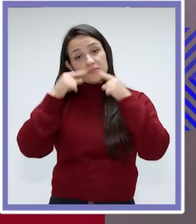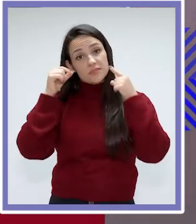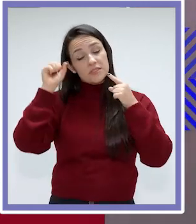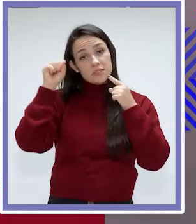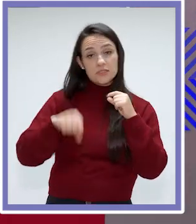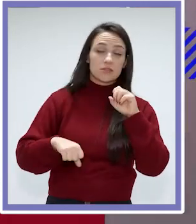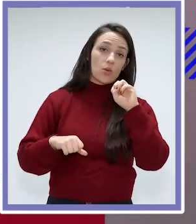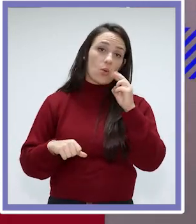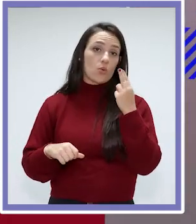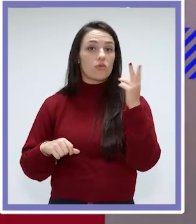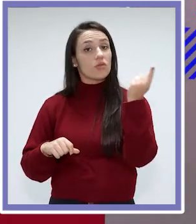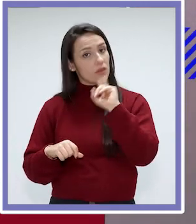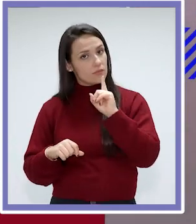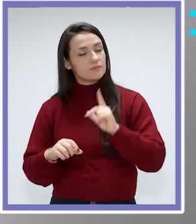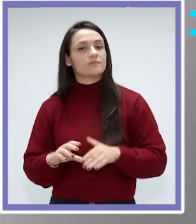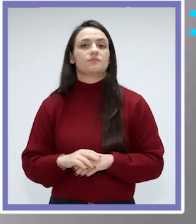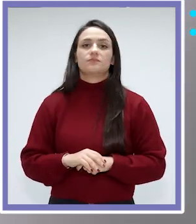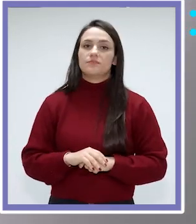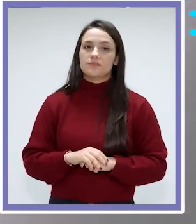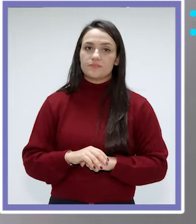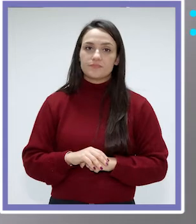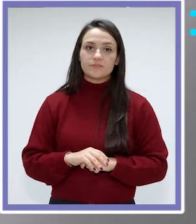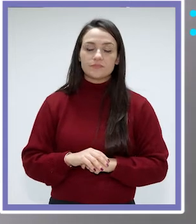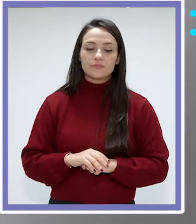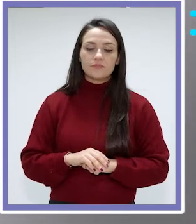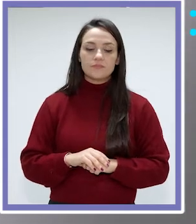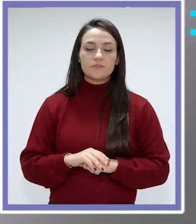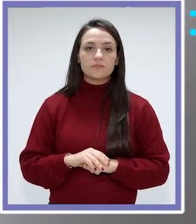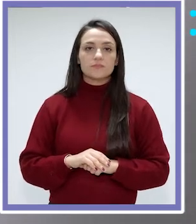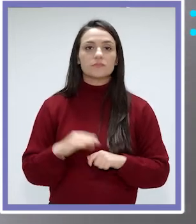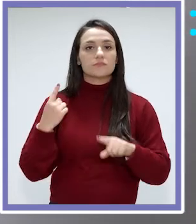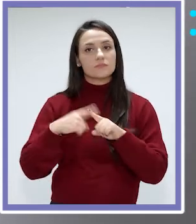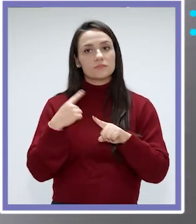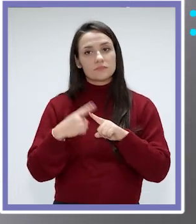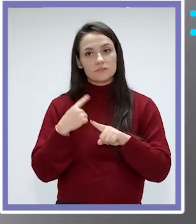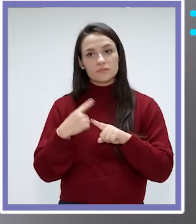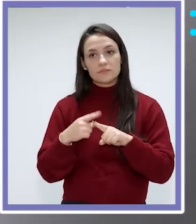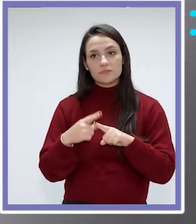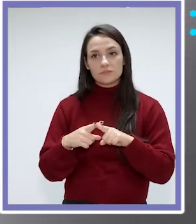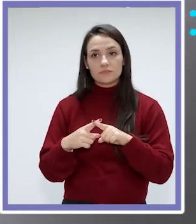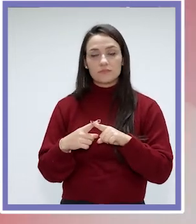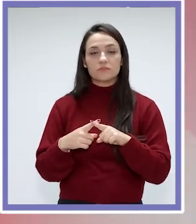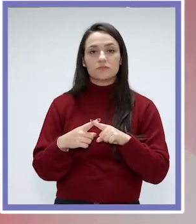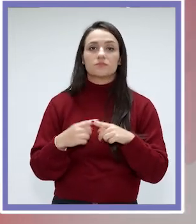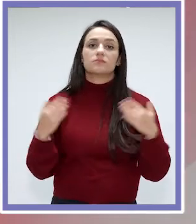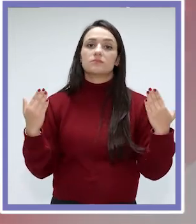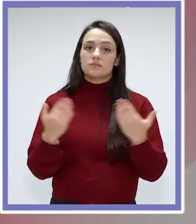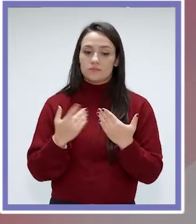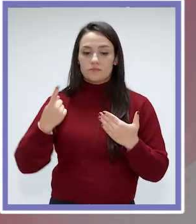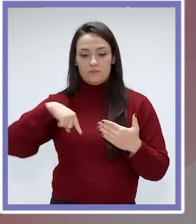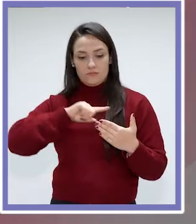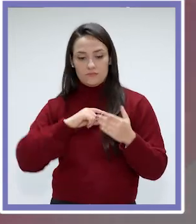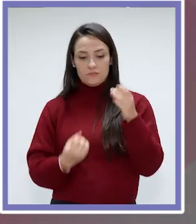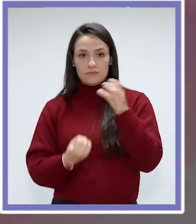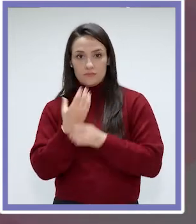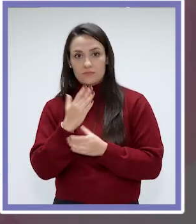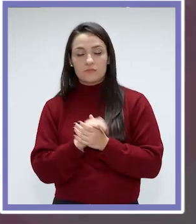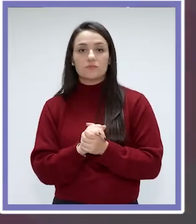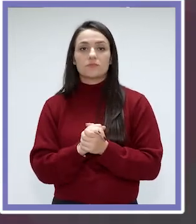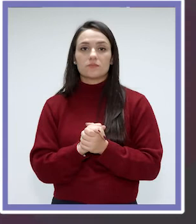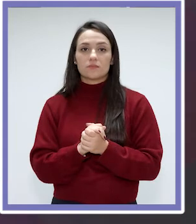questões? Pode, mas a gente também tem que ter um pacto com o governo e o setor empresarial dentro desse sentido. E aí nós